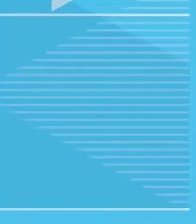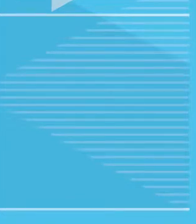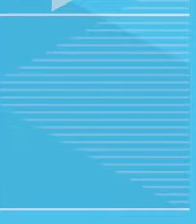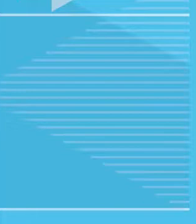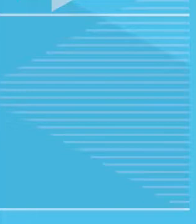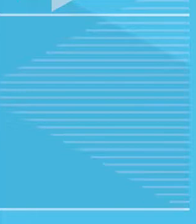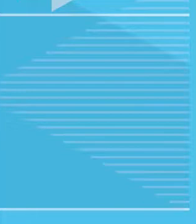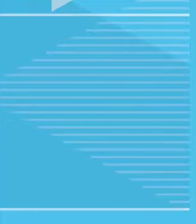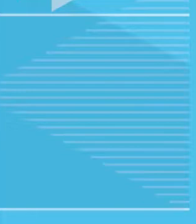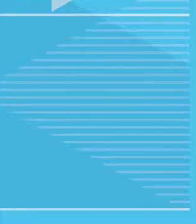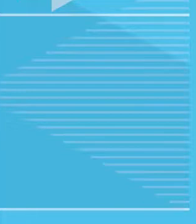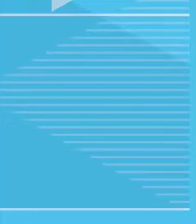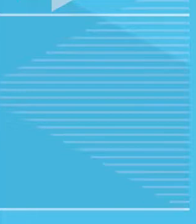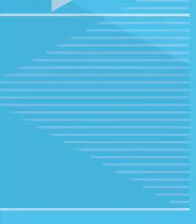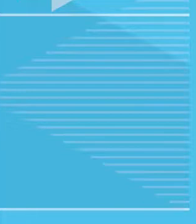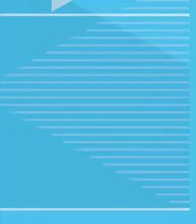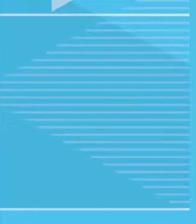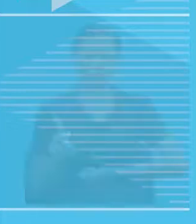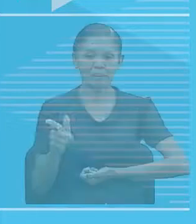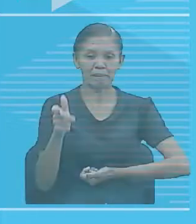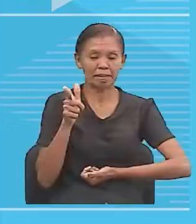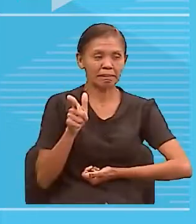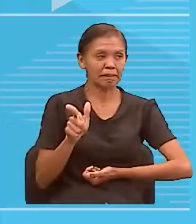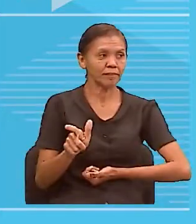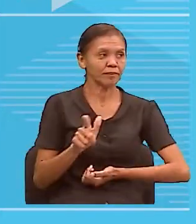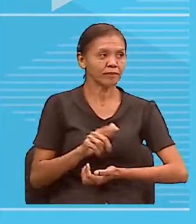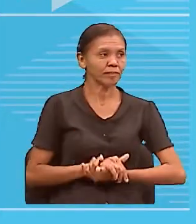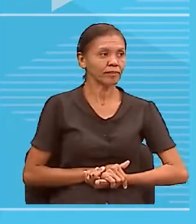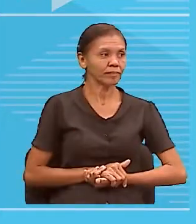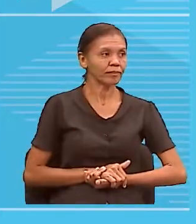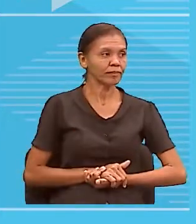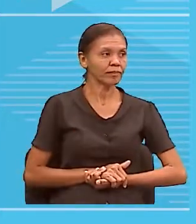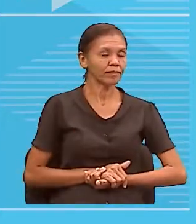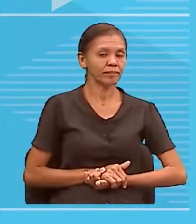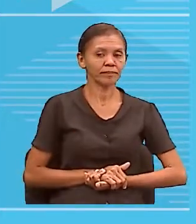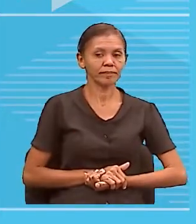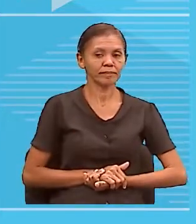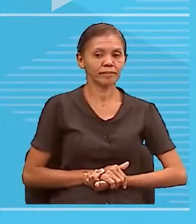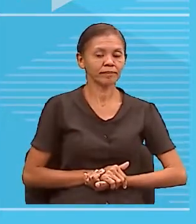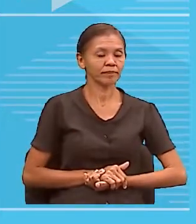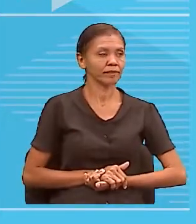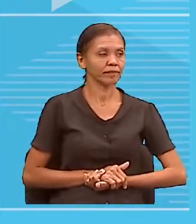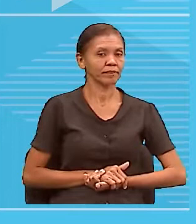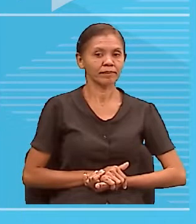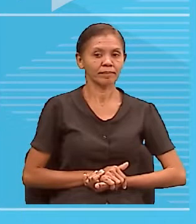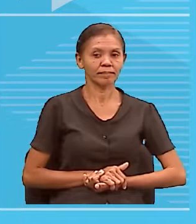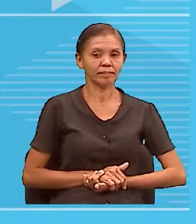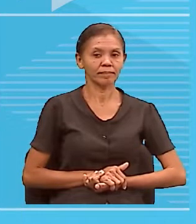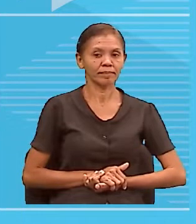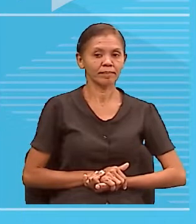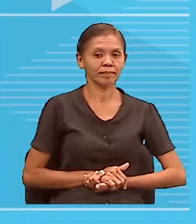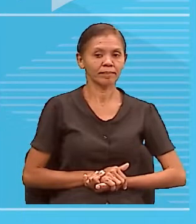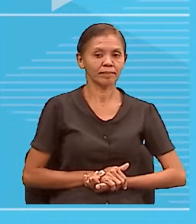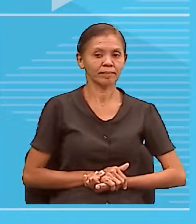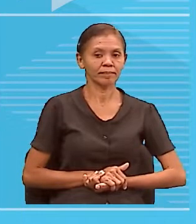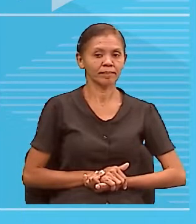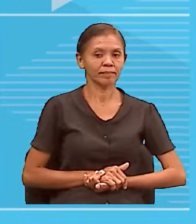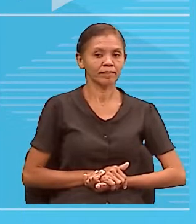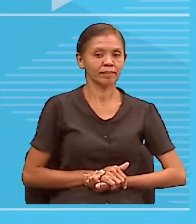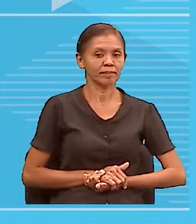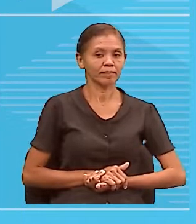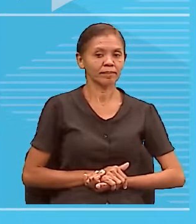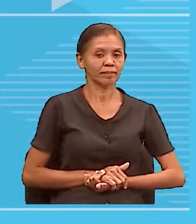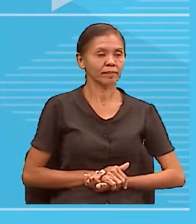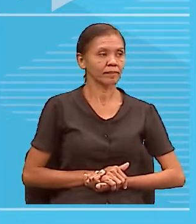Bom vamos lá então Tá bom então vamos lá vamos lá vamos lá vamos